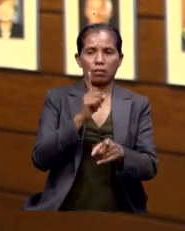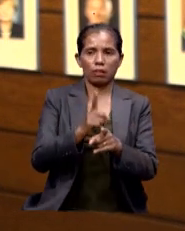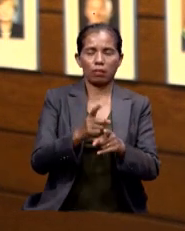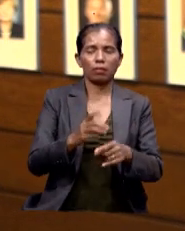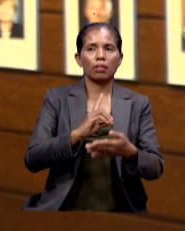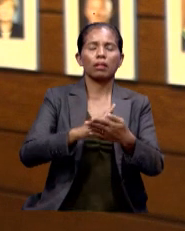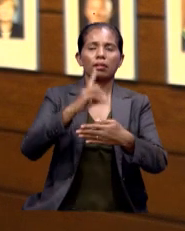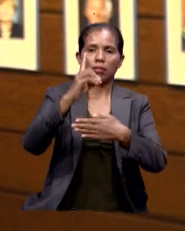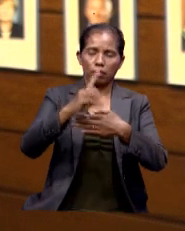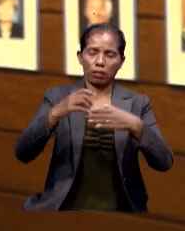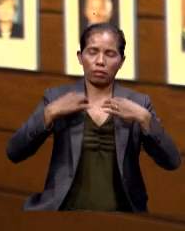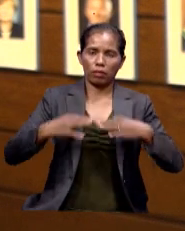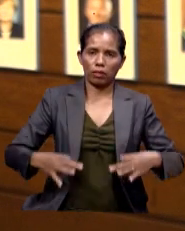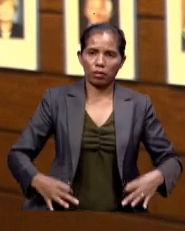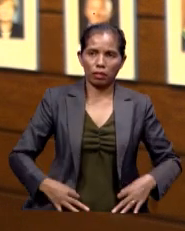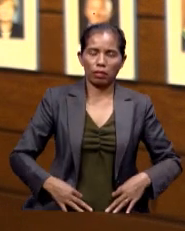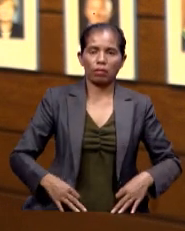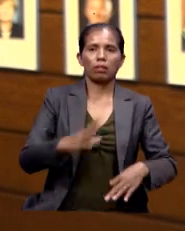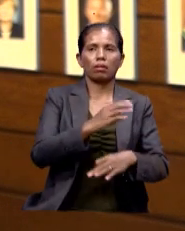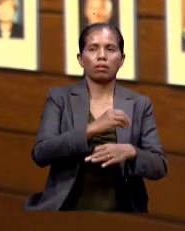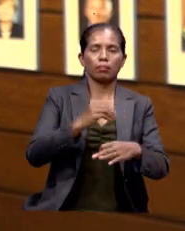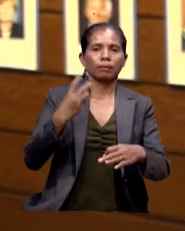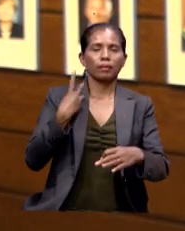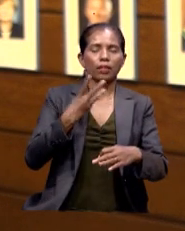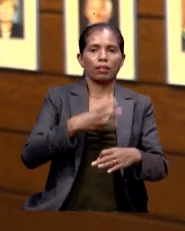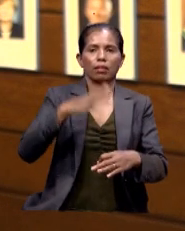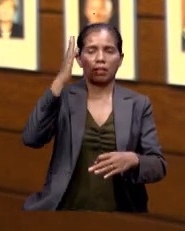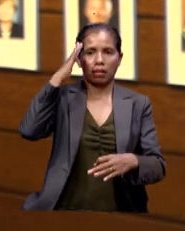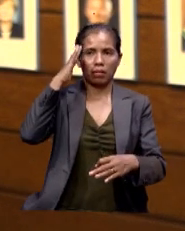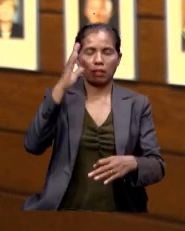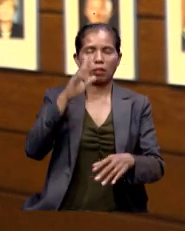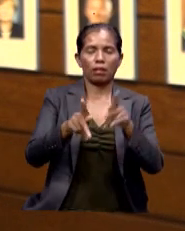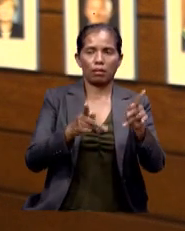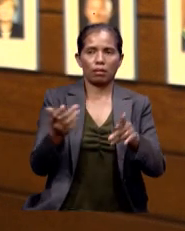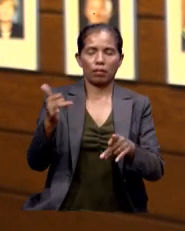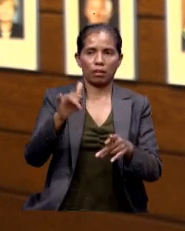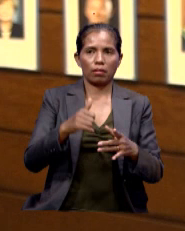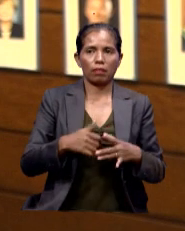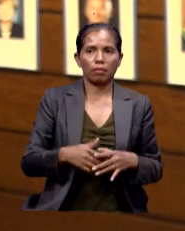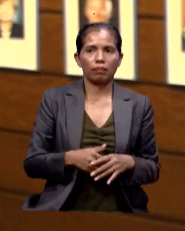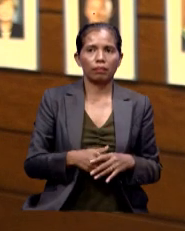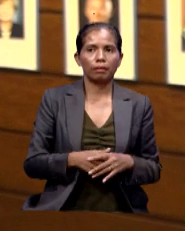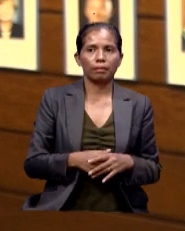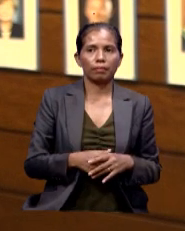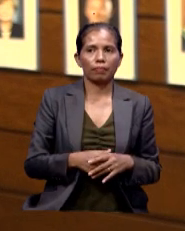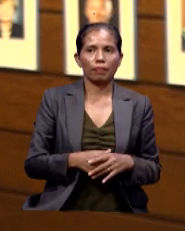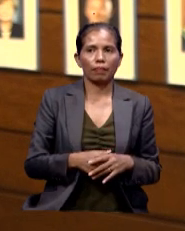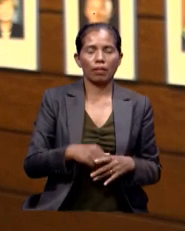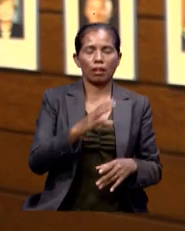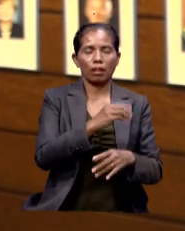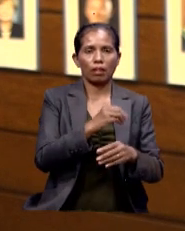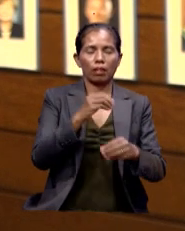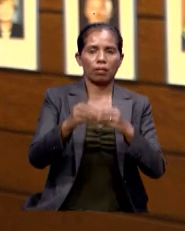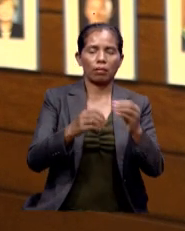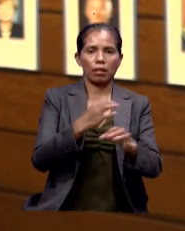desenvolvimento físico, mental e tenha EMA, né? Nem área produção